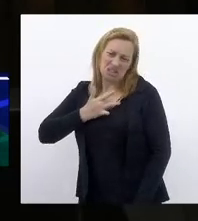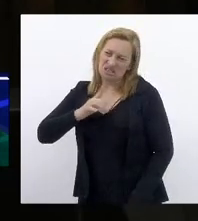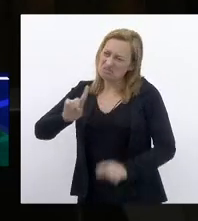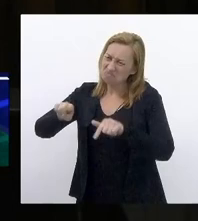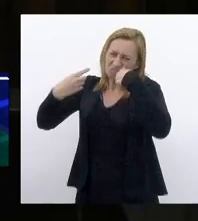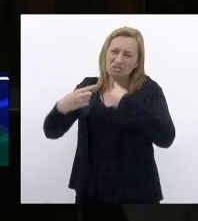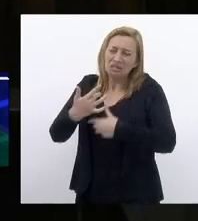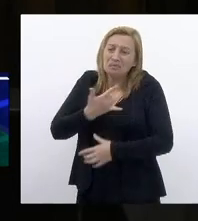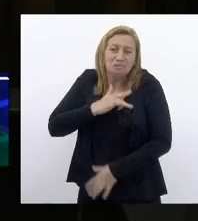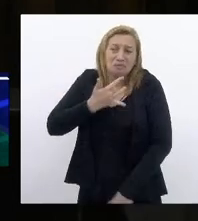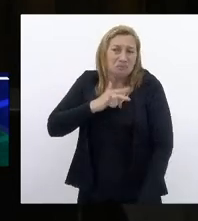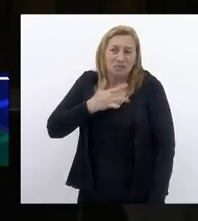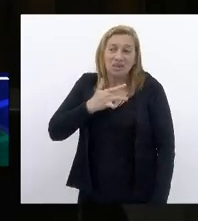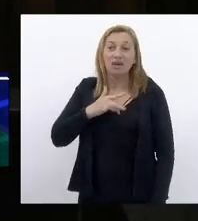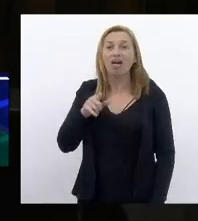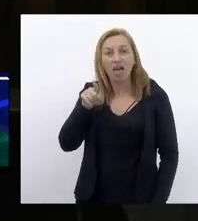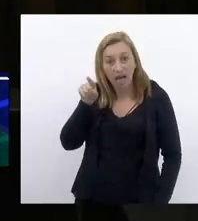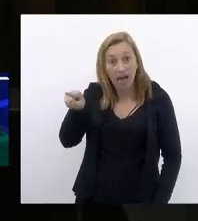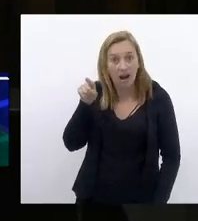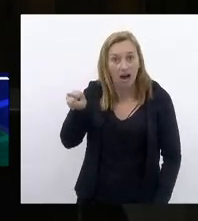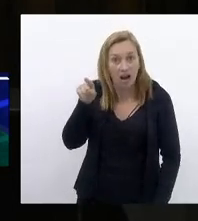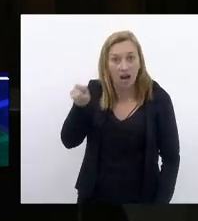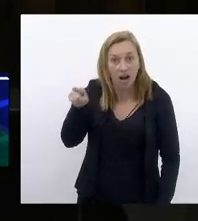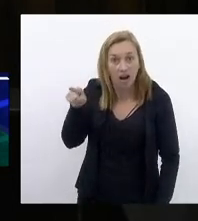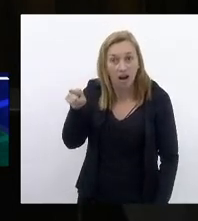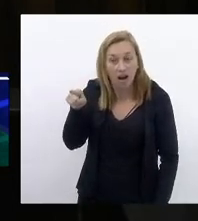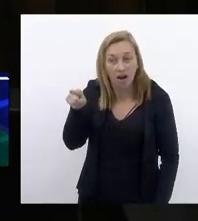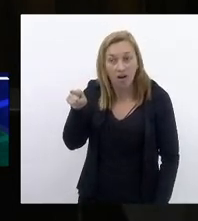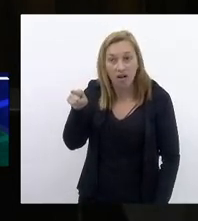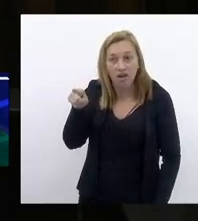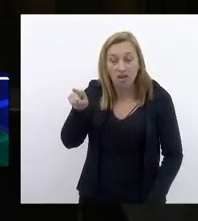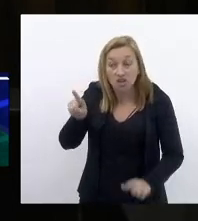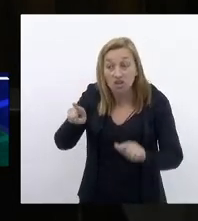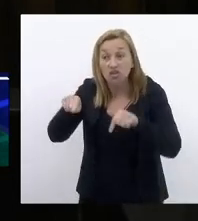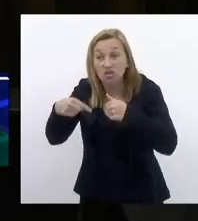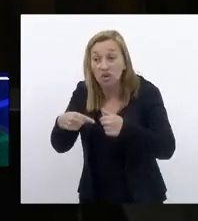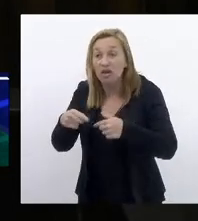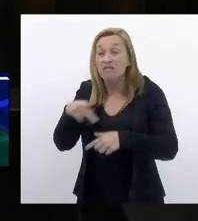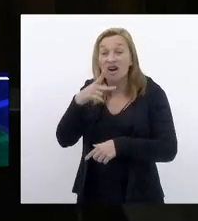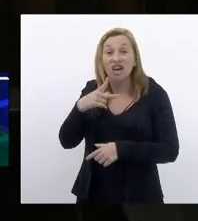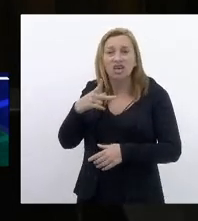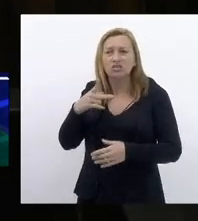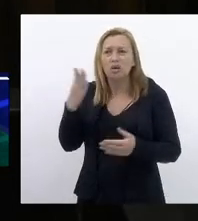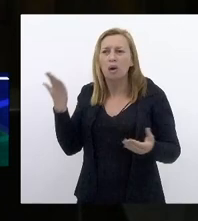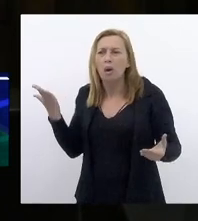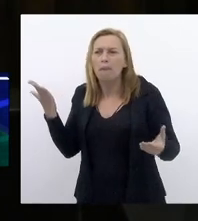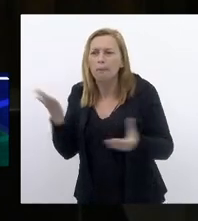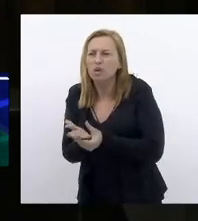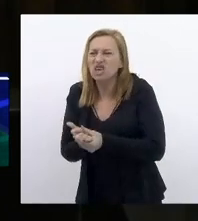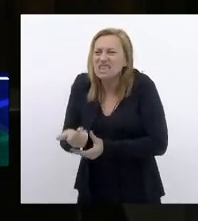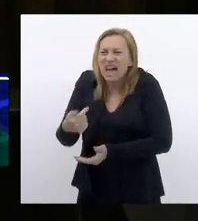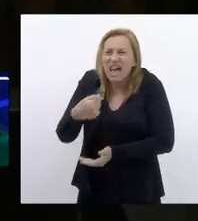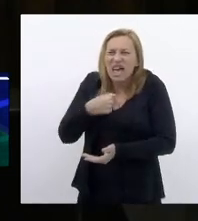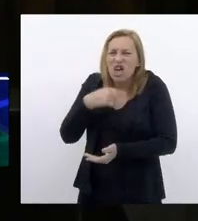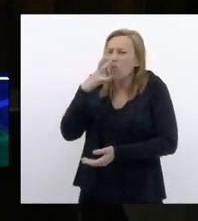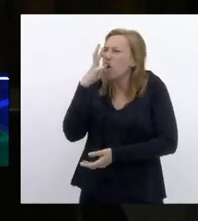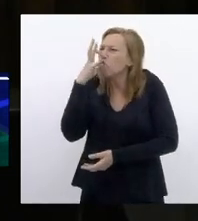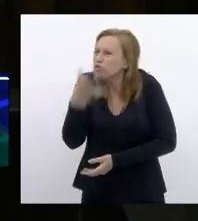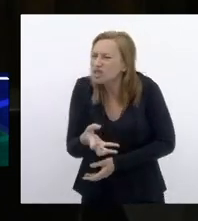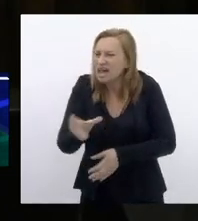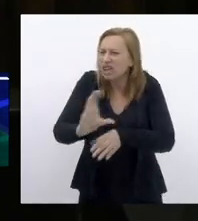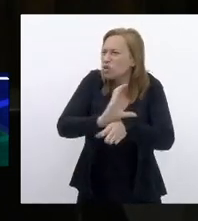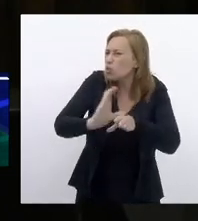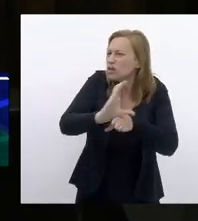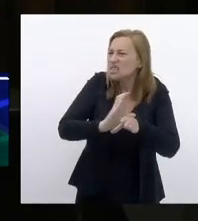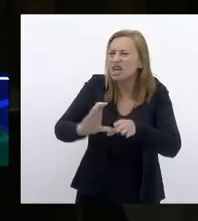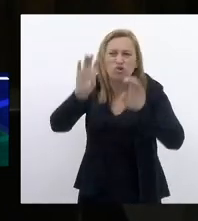afrontada. Ela me intimidou dizendo que ia me processar, que ia me denunciar no Conselho de